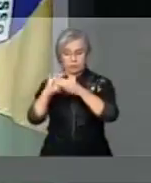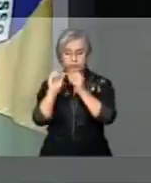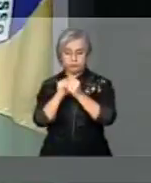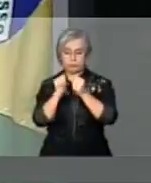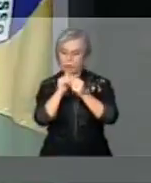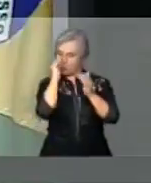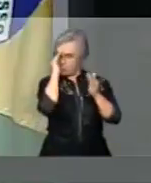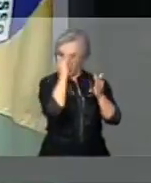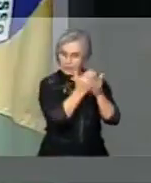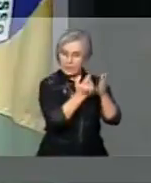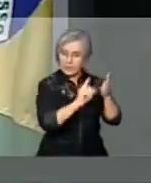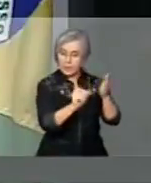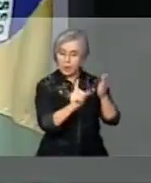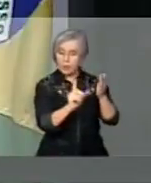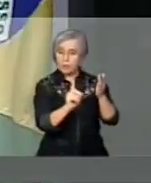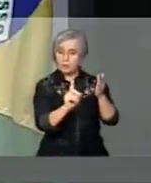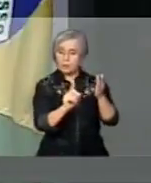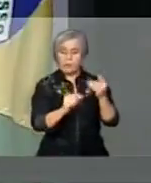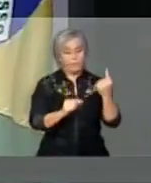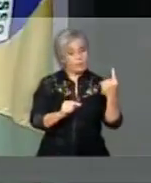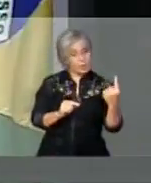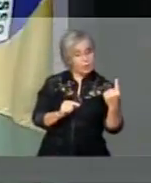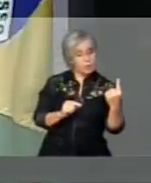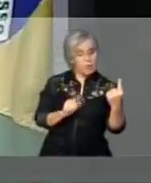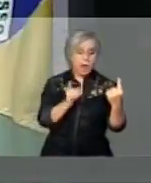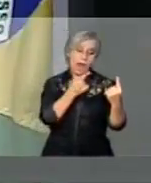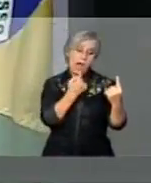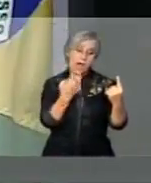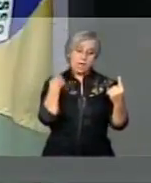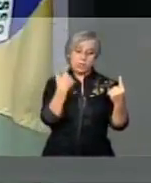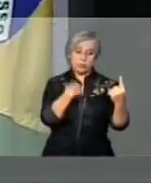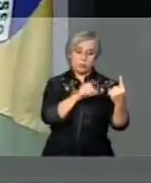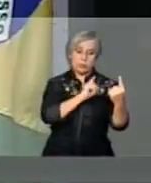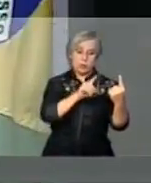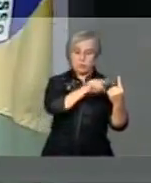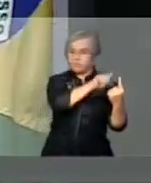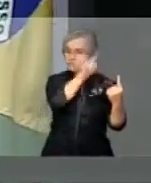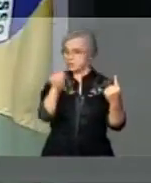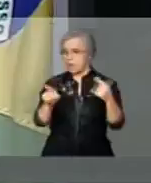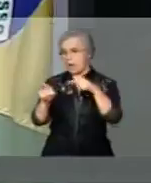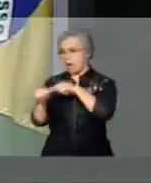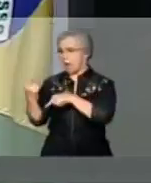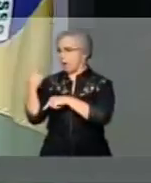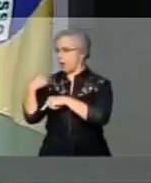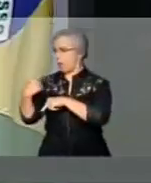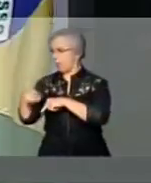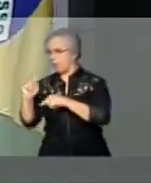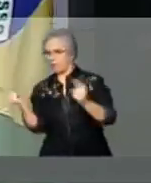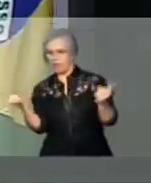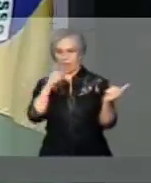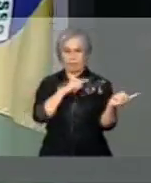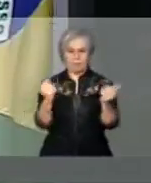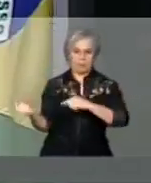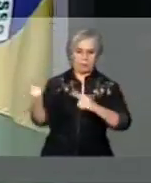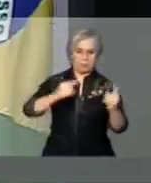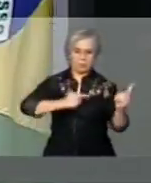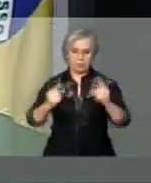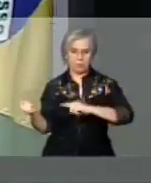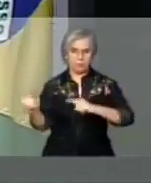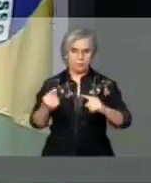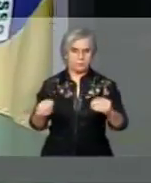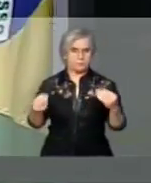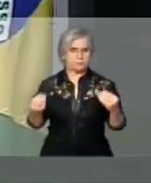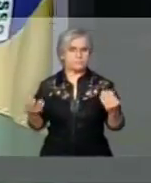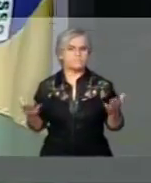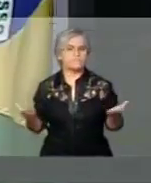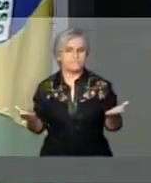ficam no jogo de transferência de responsabilidade diante de tudo isso que nós estamos assistindo.